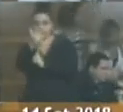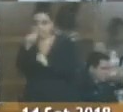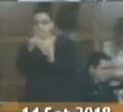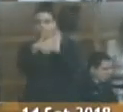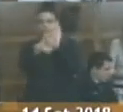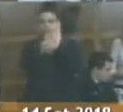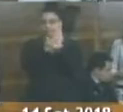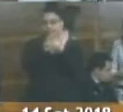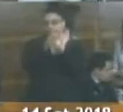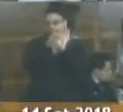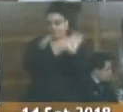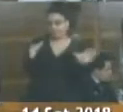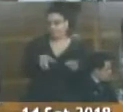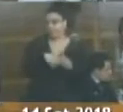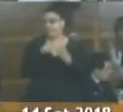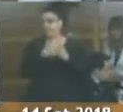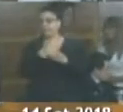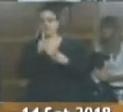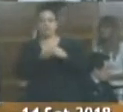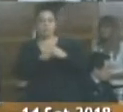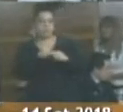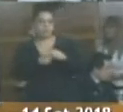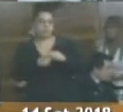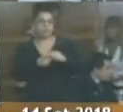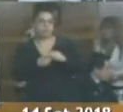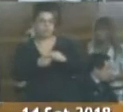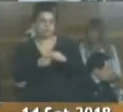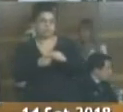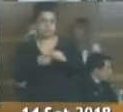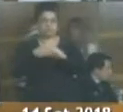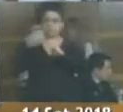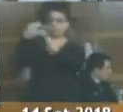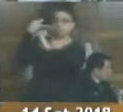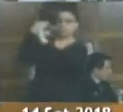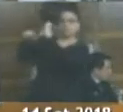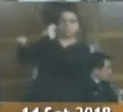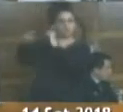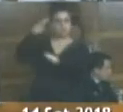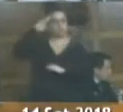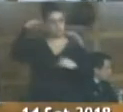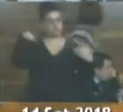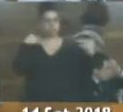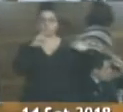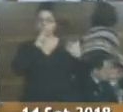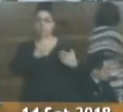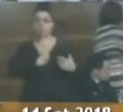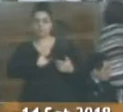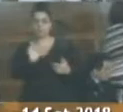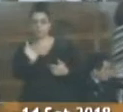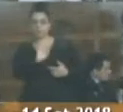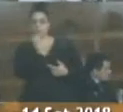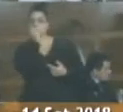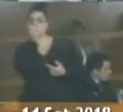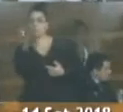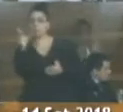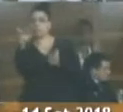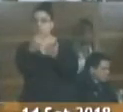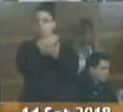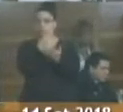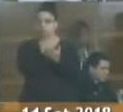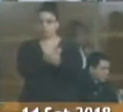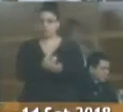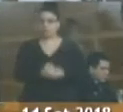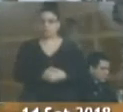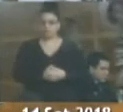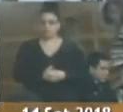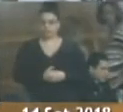e não funciona. Queremos saber por que os e-mails enviados para a Capitania do Esporte não são respondidos por denúncias. Eles